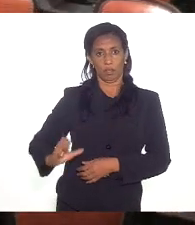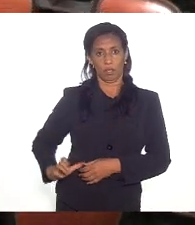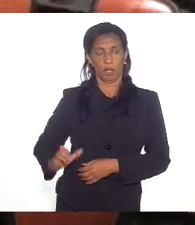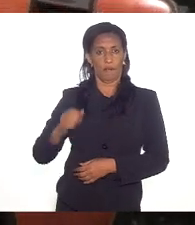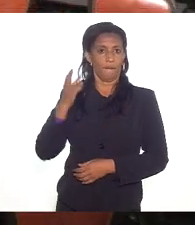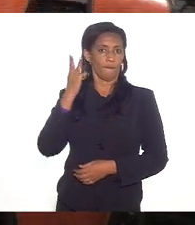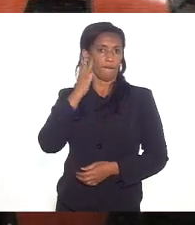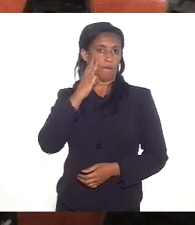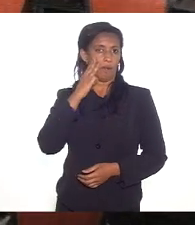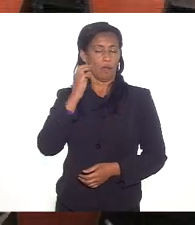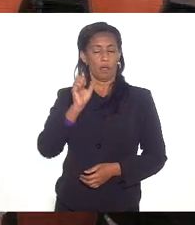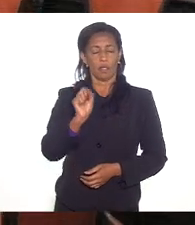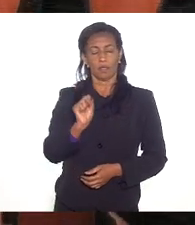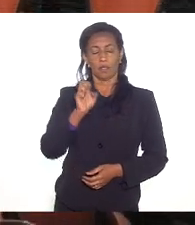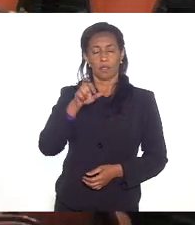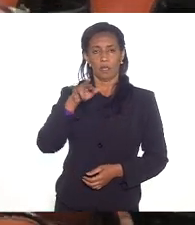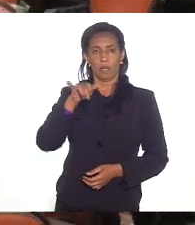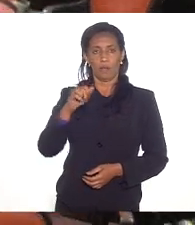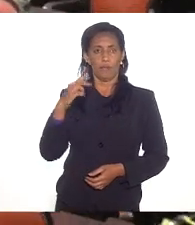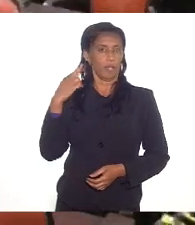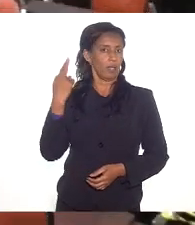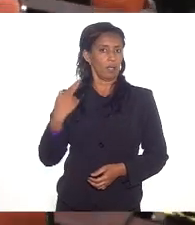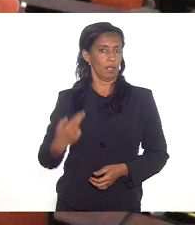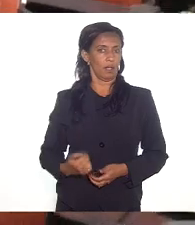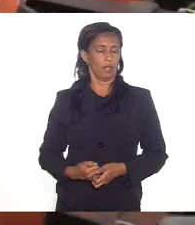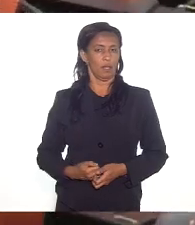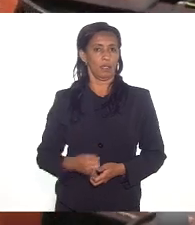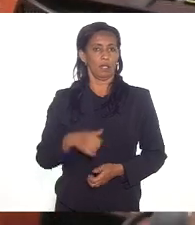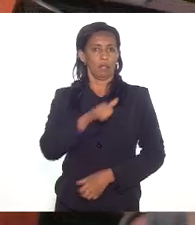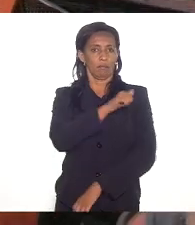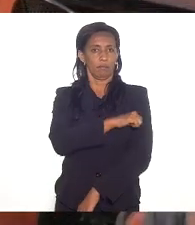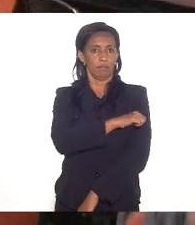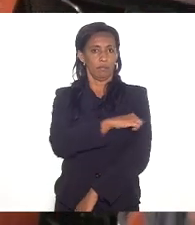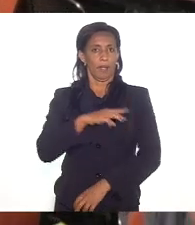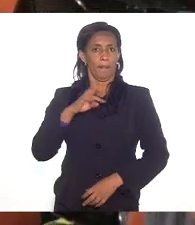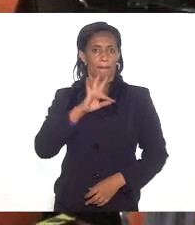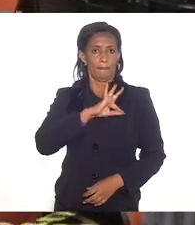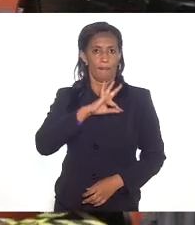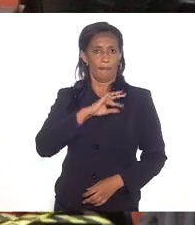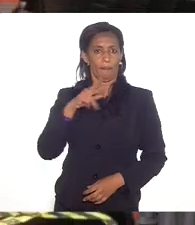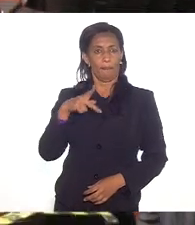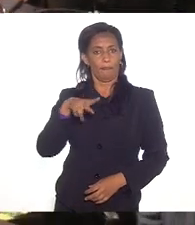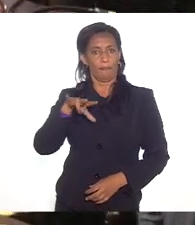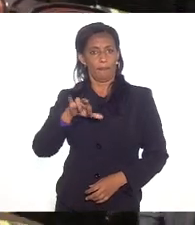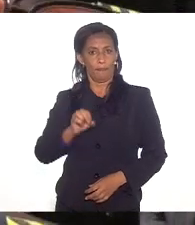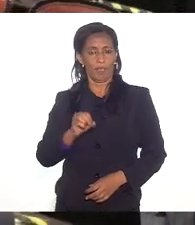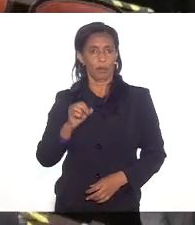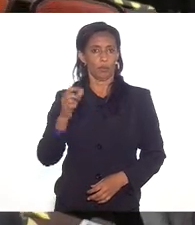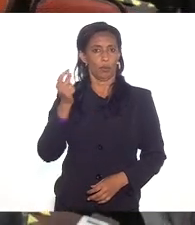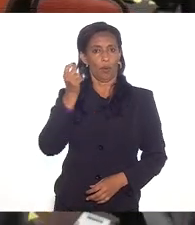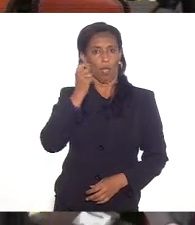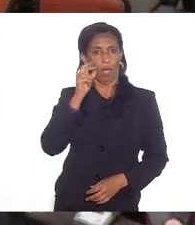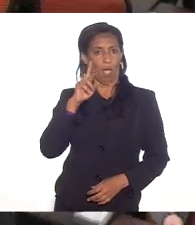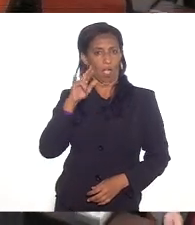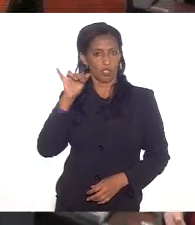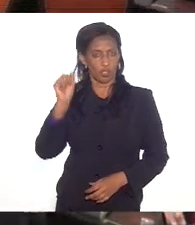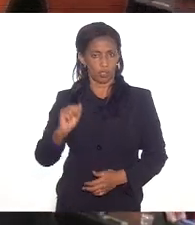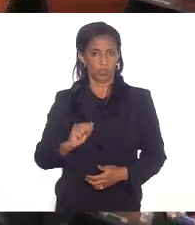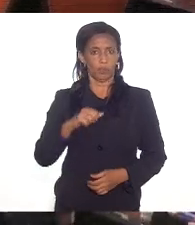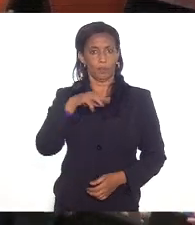waldeck Carneiro Flávio serafini Renata Souza Ferreira Rejane Marta Rocha Pedro Ricardo Giovani Ratinho